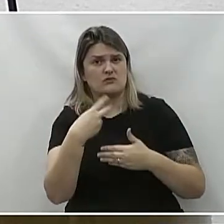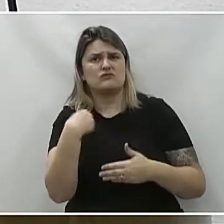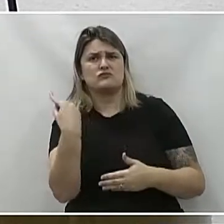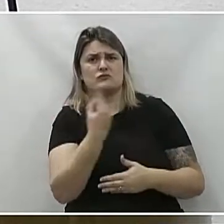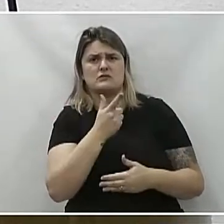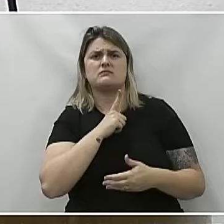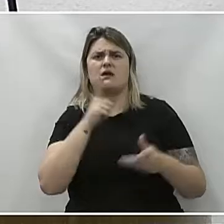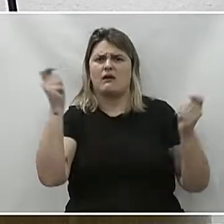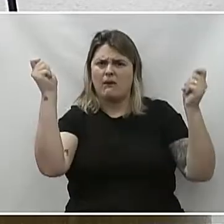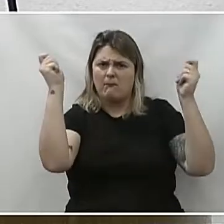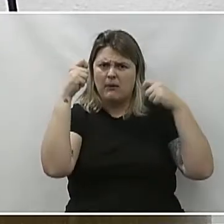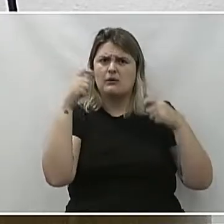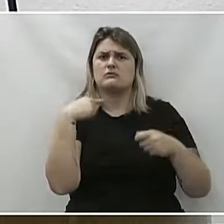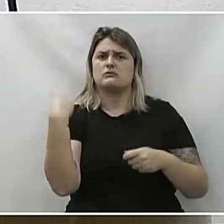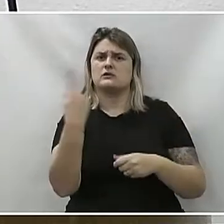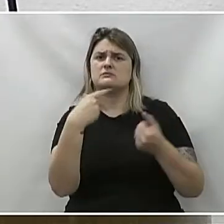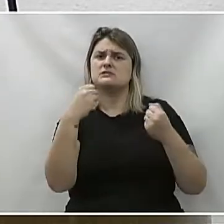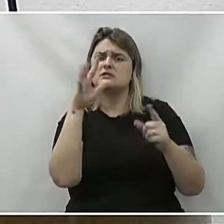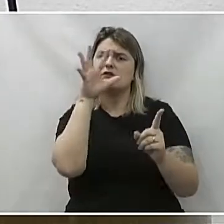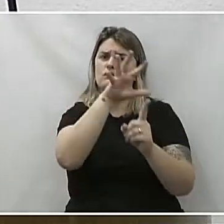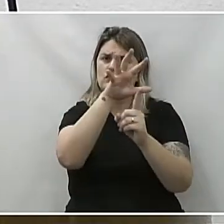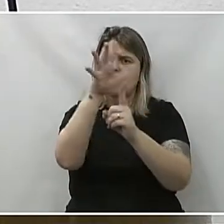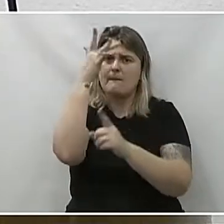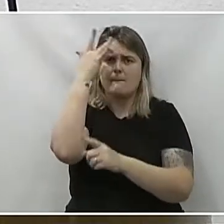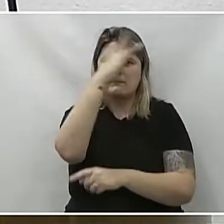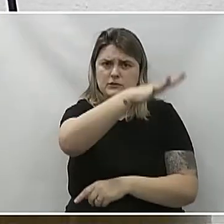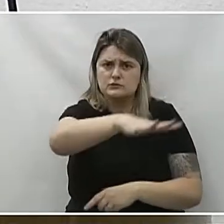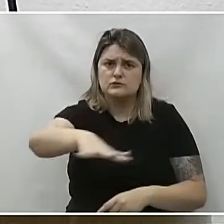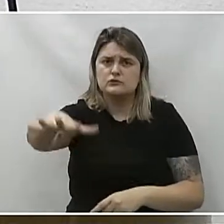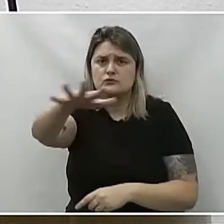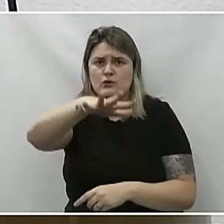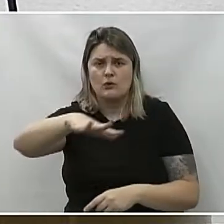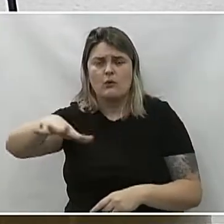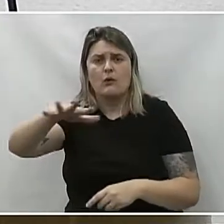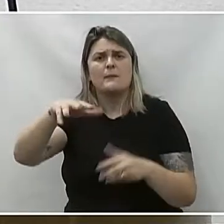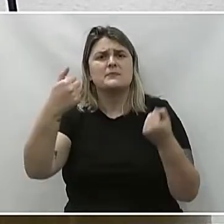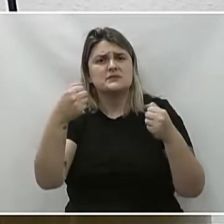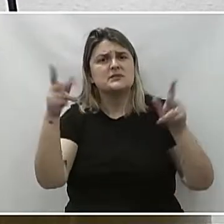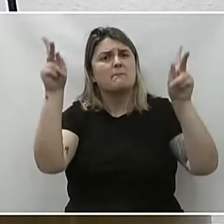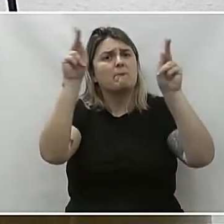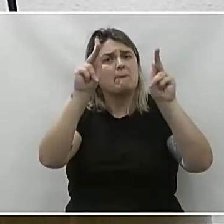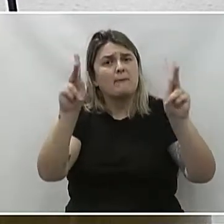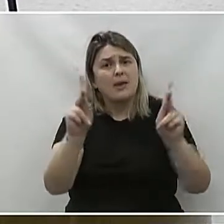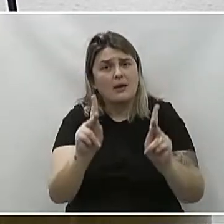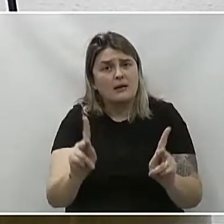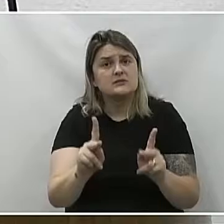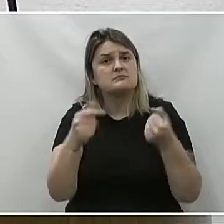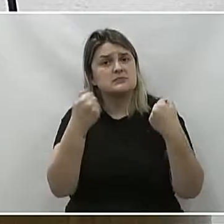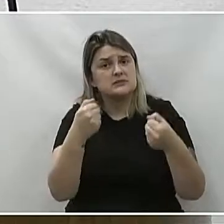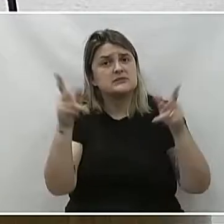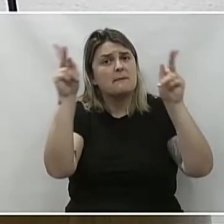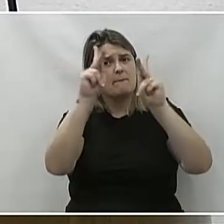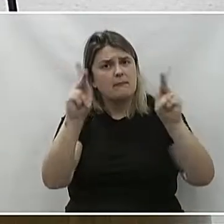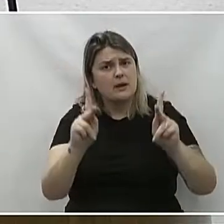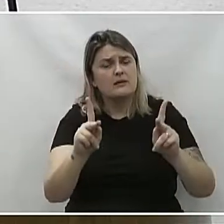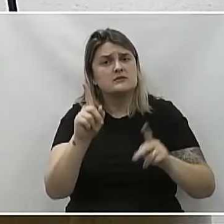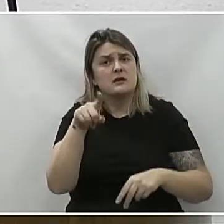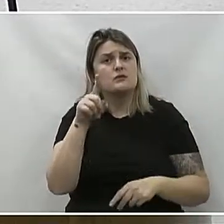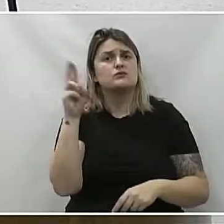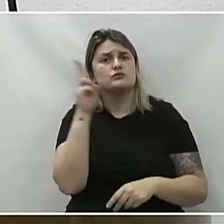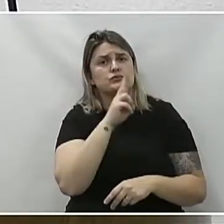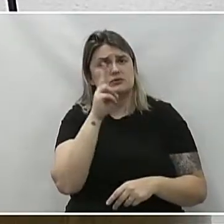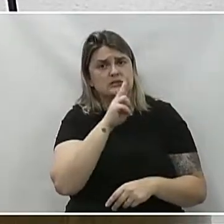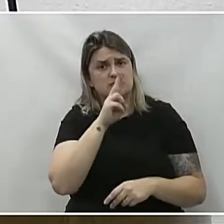capacidade e o dever de influenciar os nossos eleitores nessa pacificação tão necessária e urgente